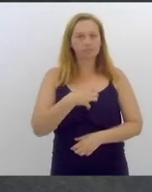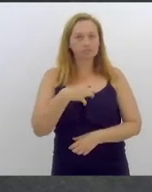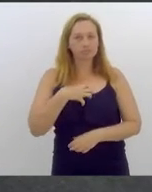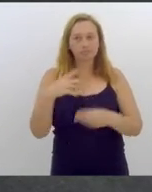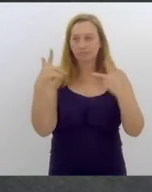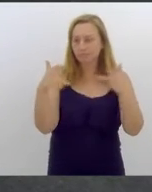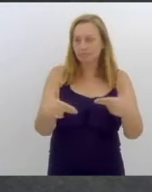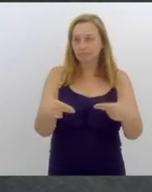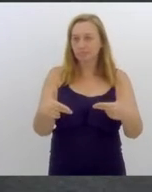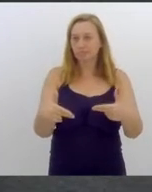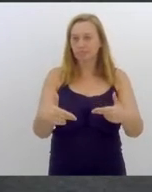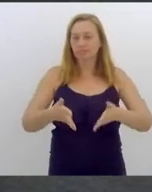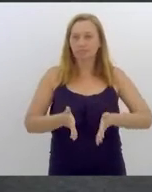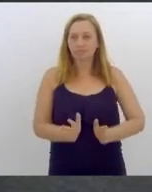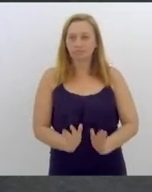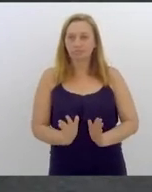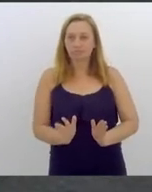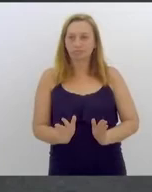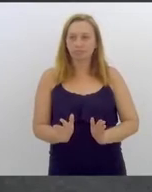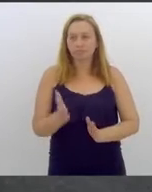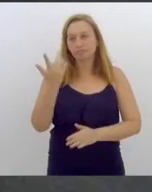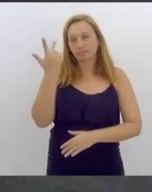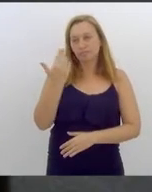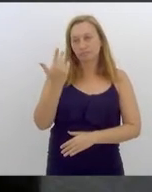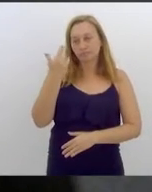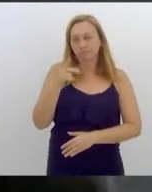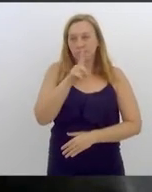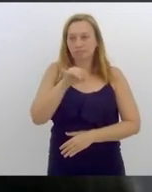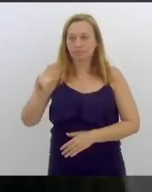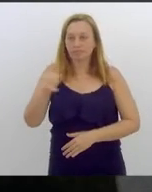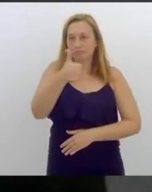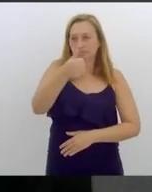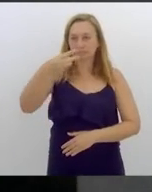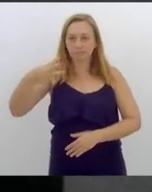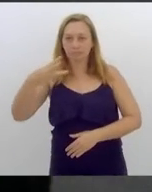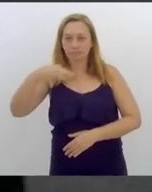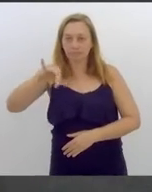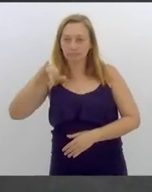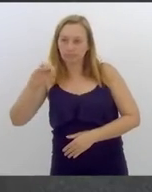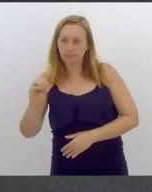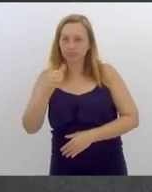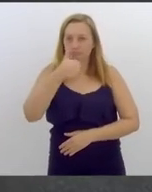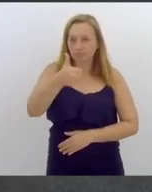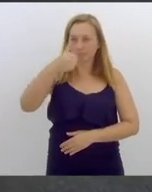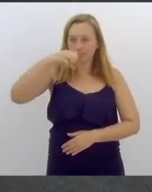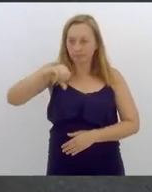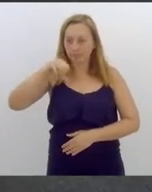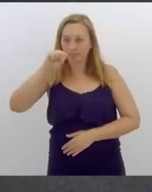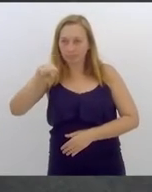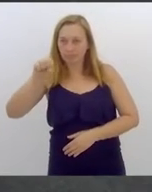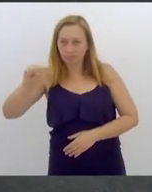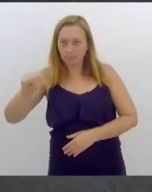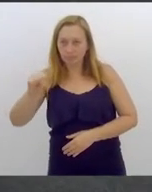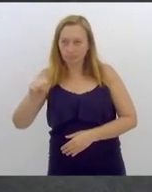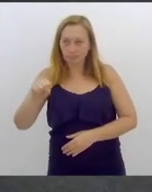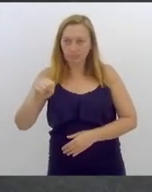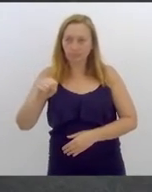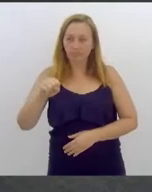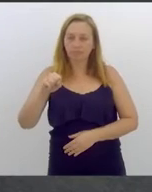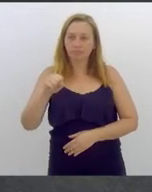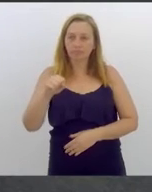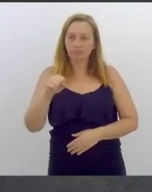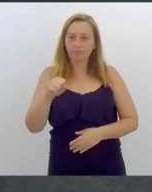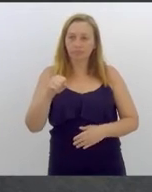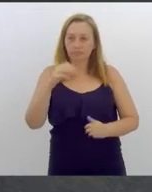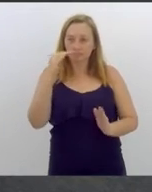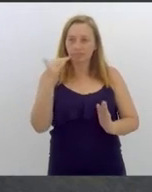e nascer de um parto normal no dia 13 de Maio de 1988 foi a concretização